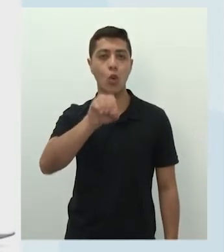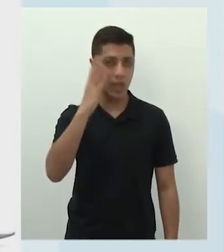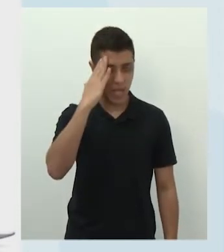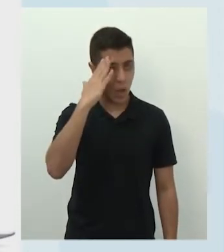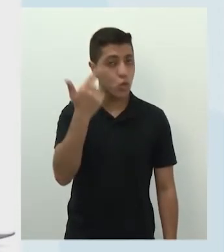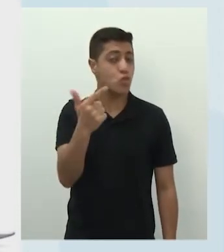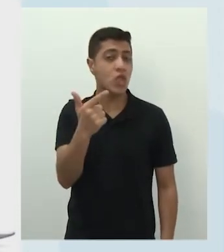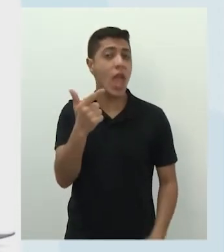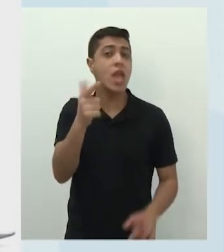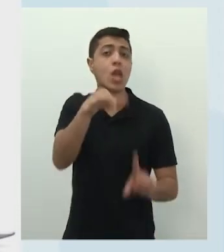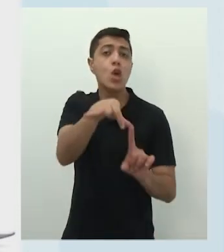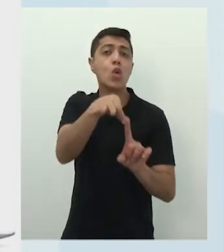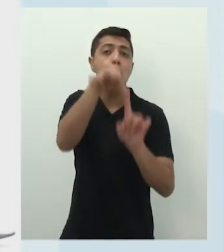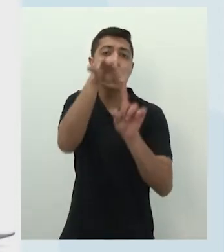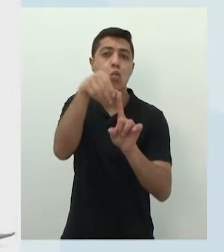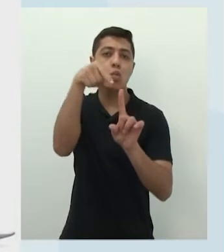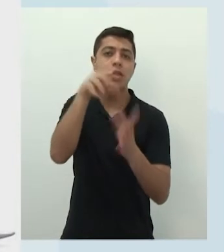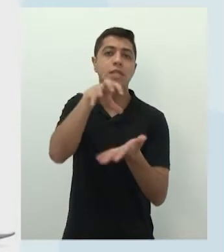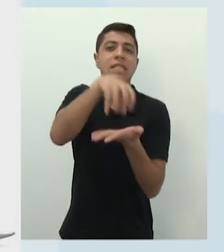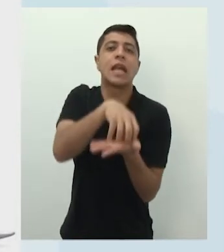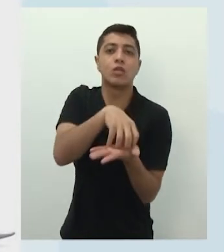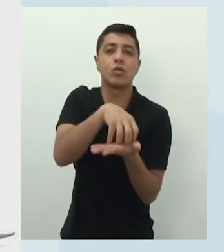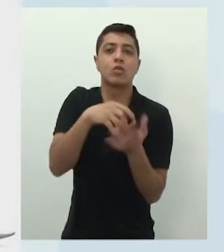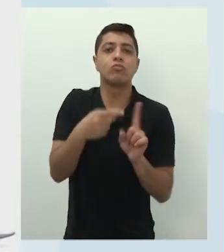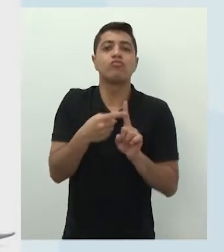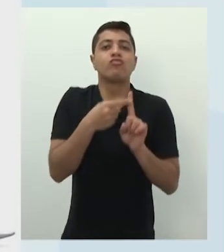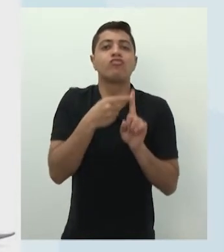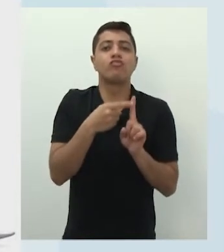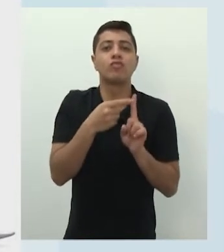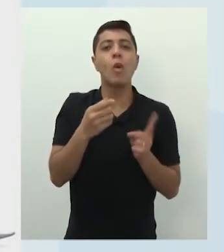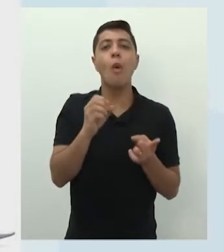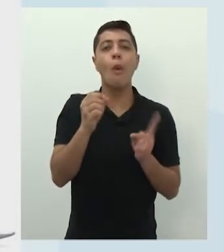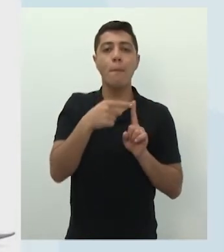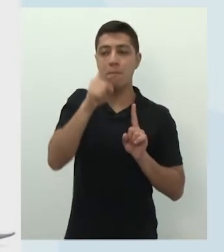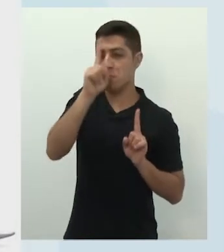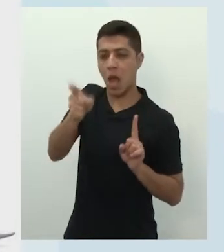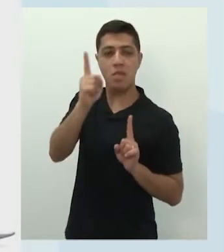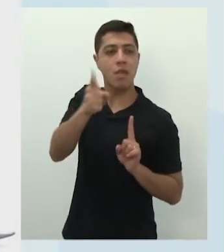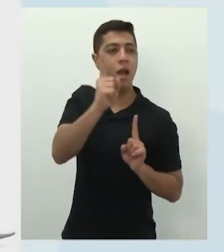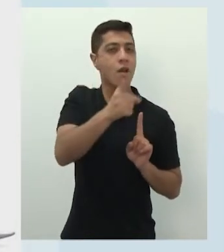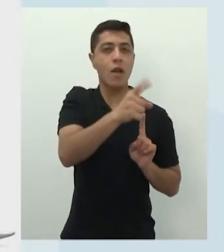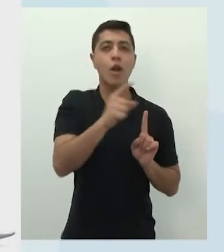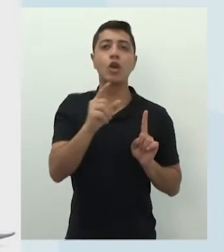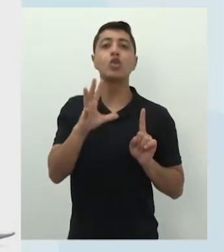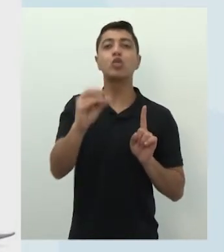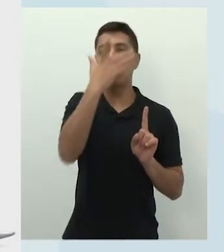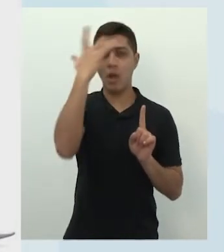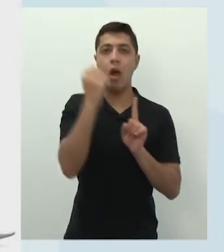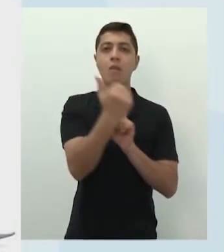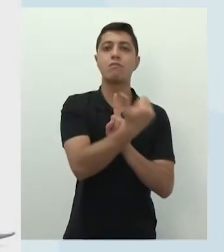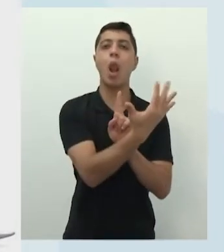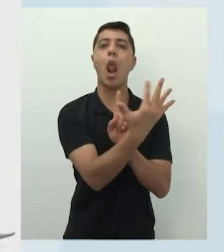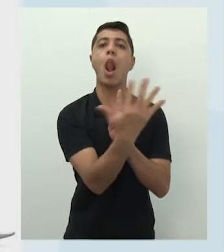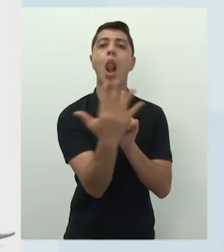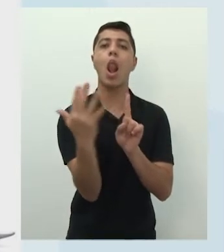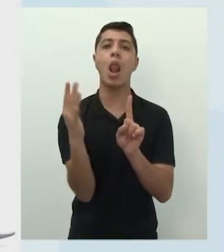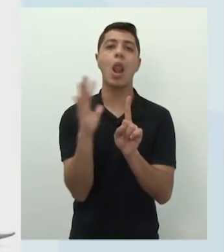menos comandam. E isso também é muito novo, isso é uma topologia de relações muito diferente, né?